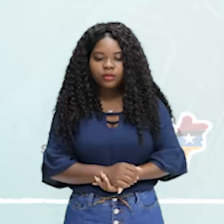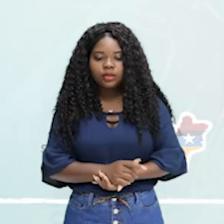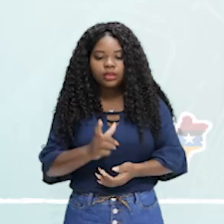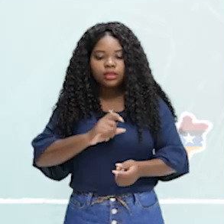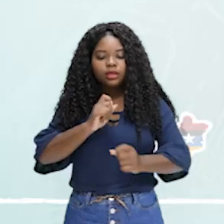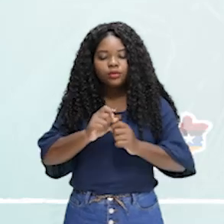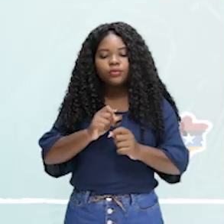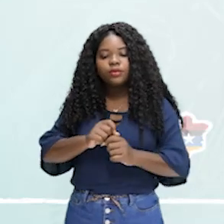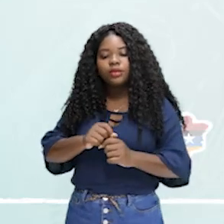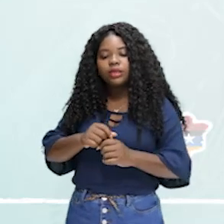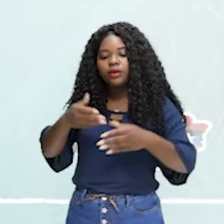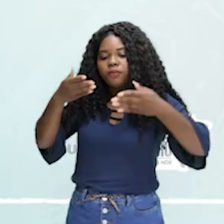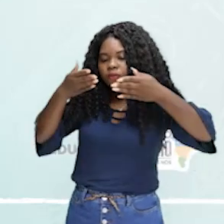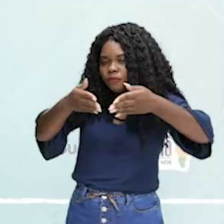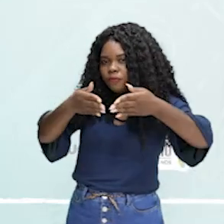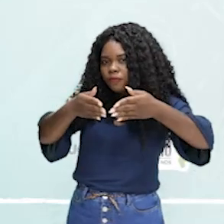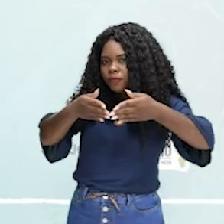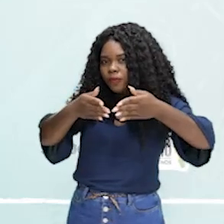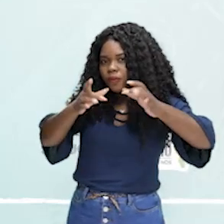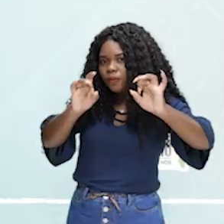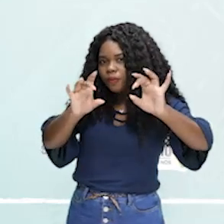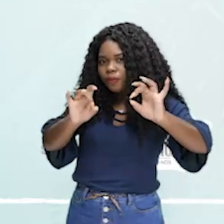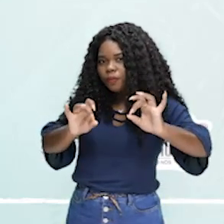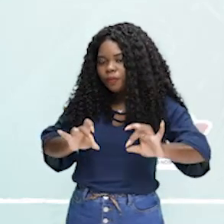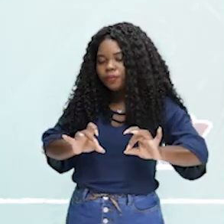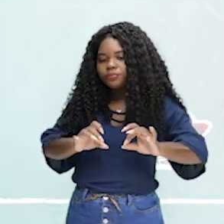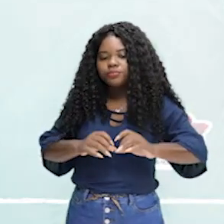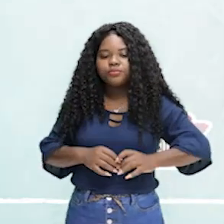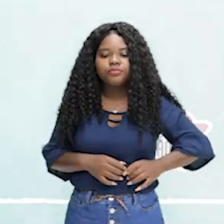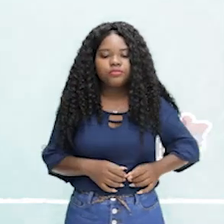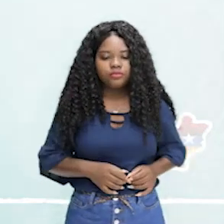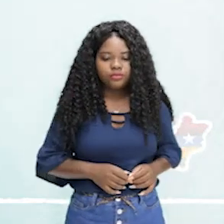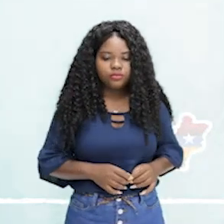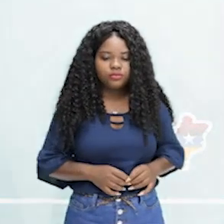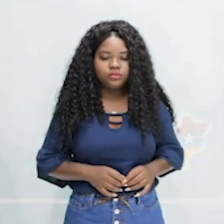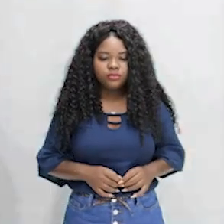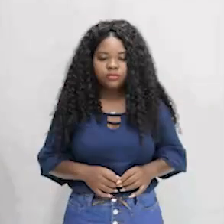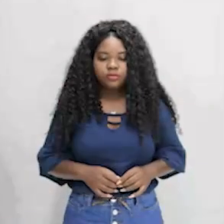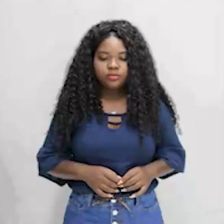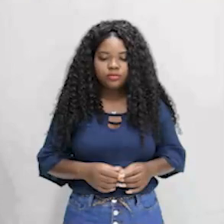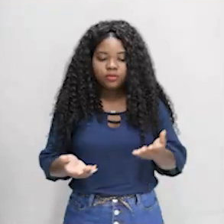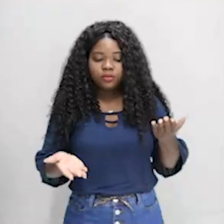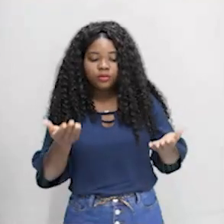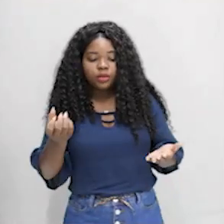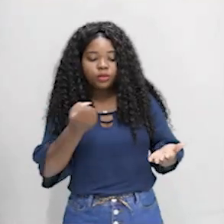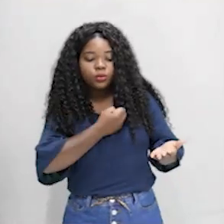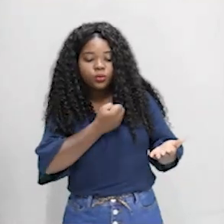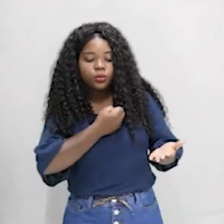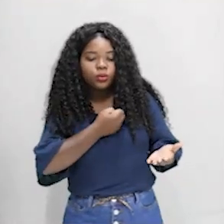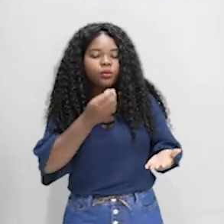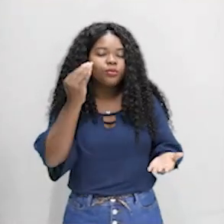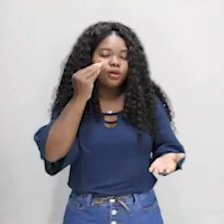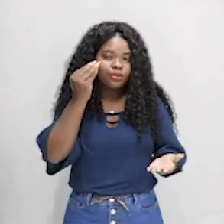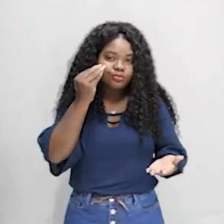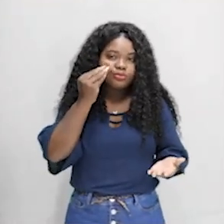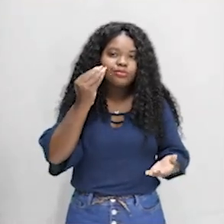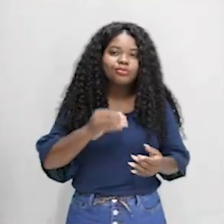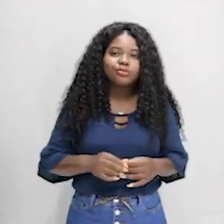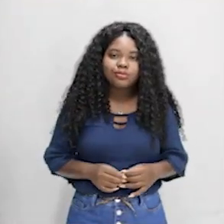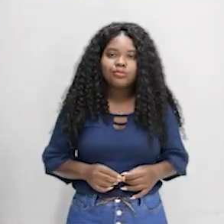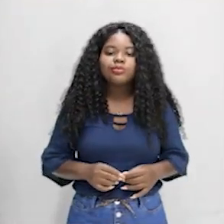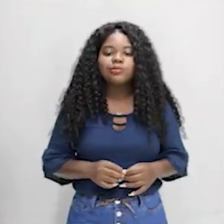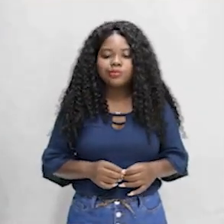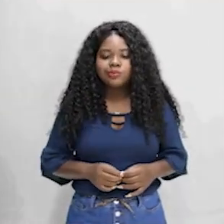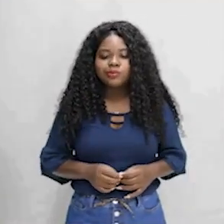alvo específico. Estático ou em movimento. Comparando-se o número de tentativas empreendidas.